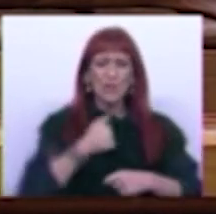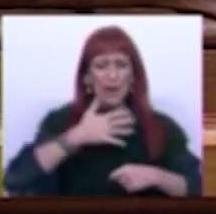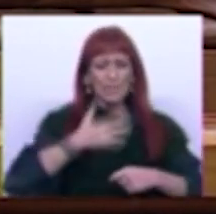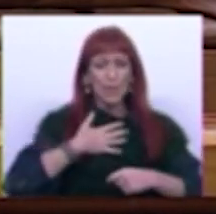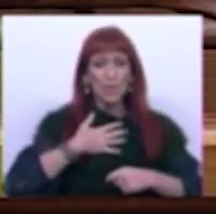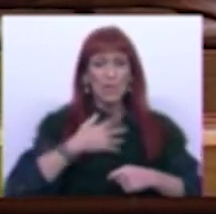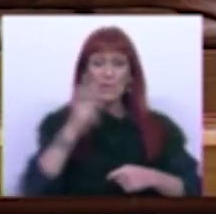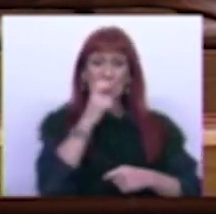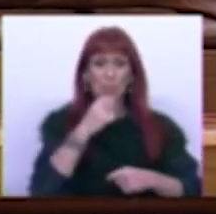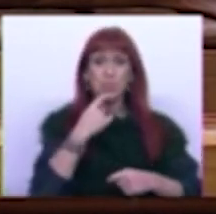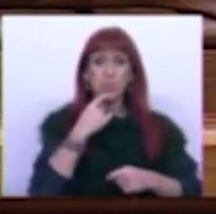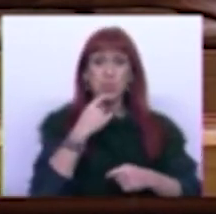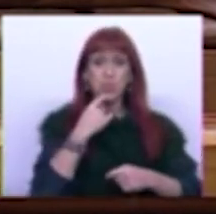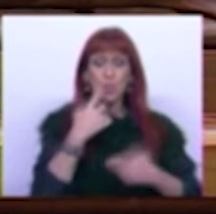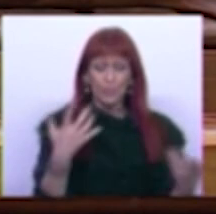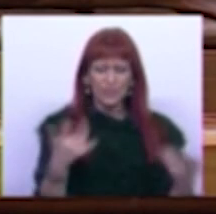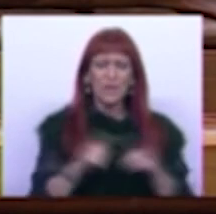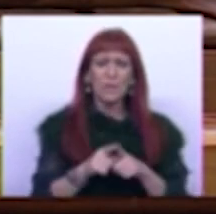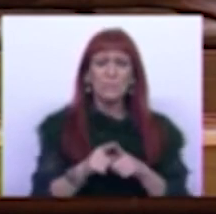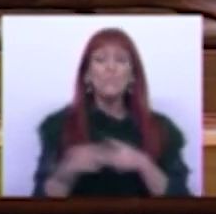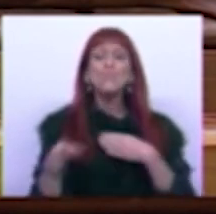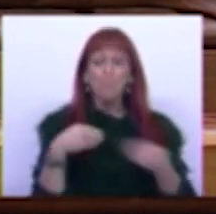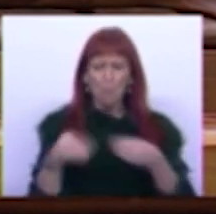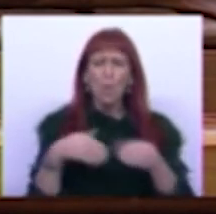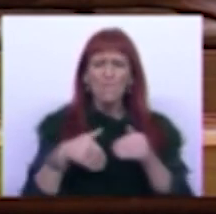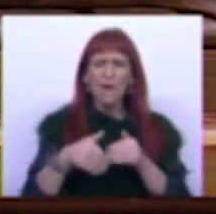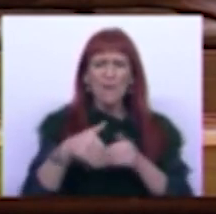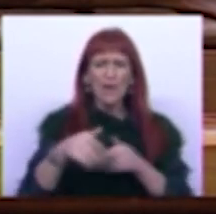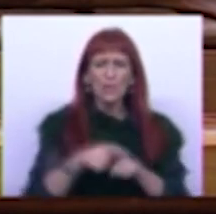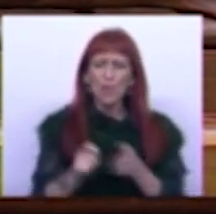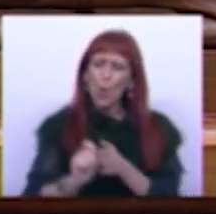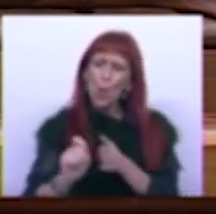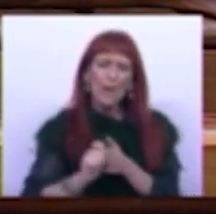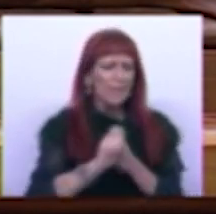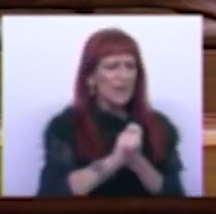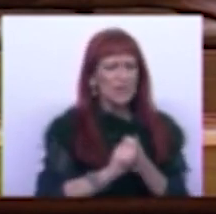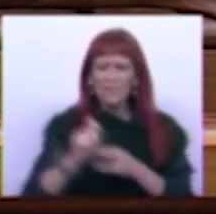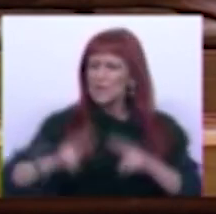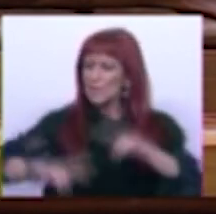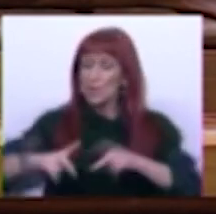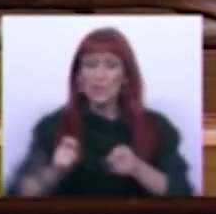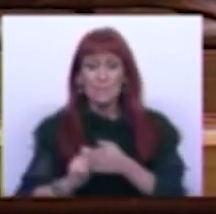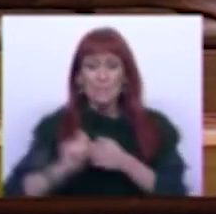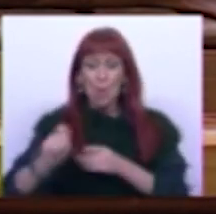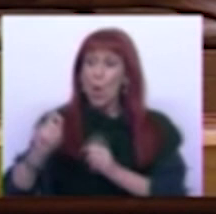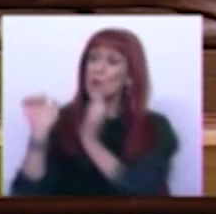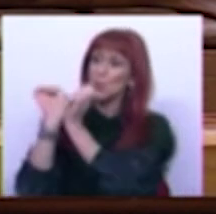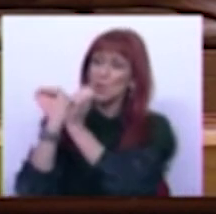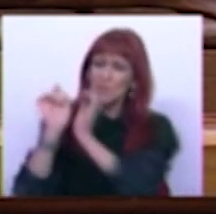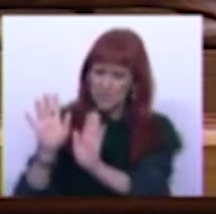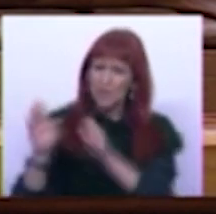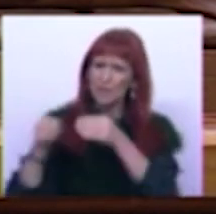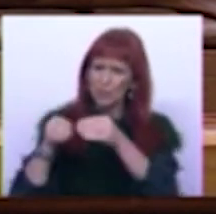empresas eletrointensivas e flexibilizaremos os pagamentos fiscais e das contribuições para a segurança